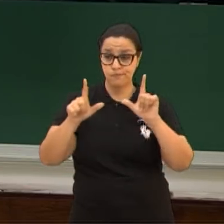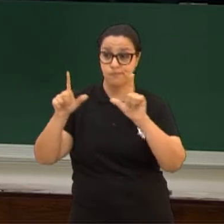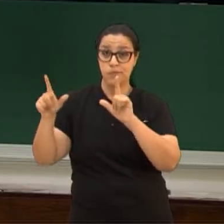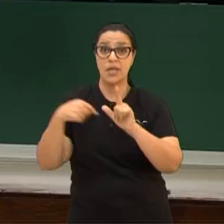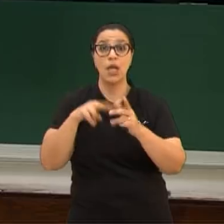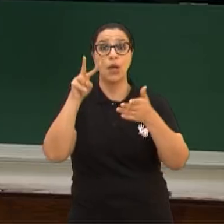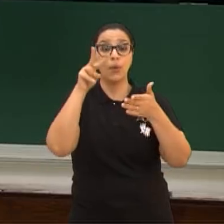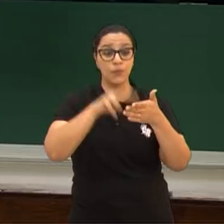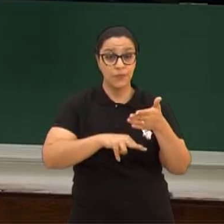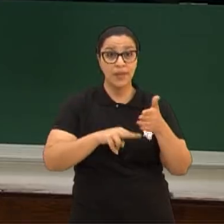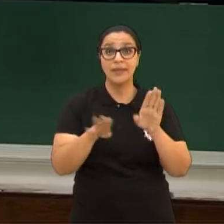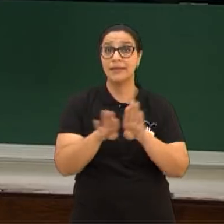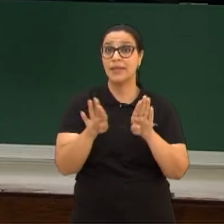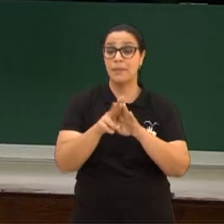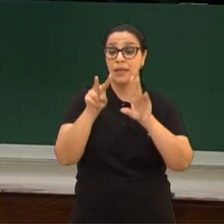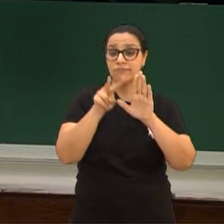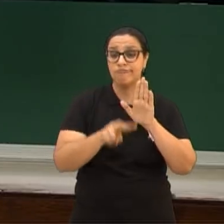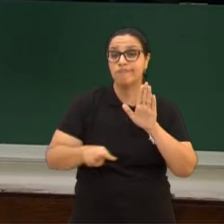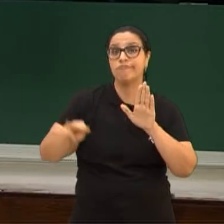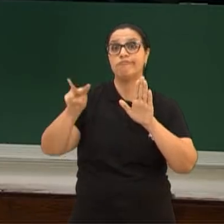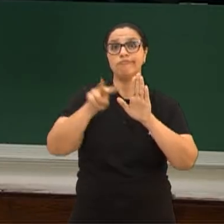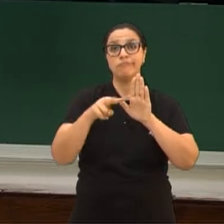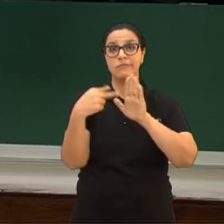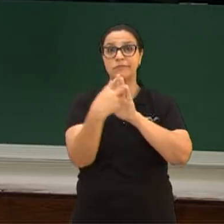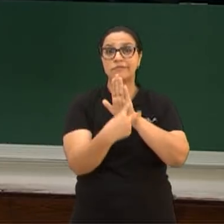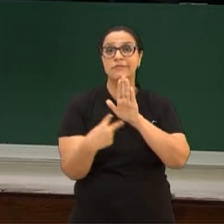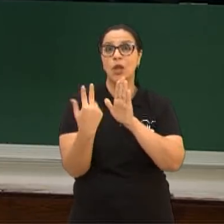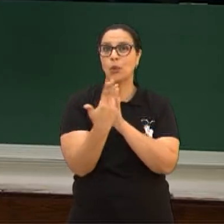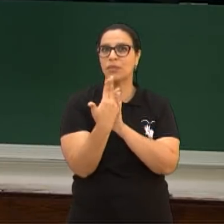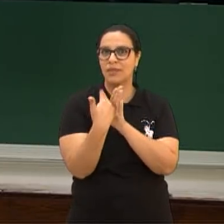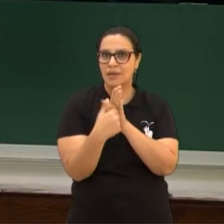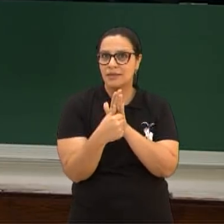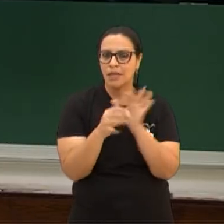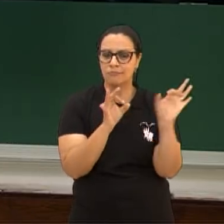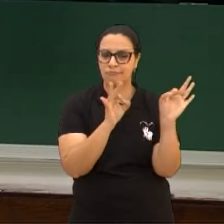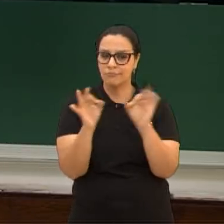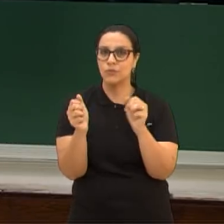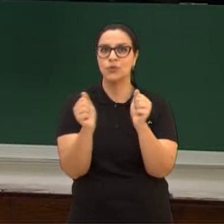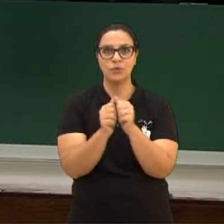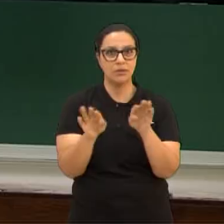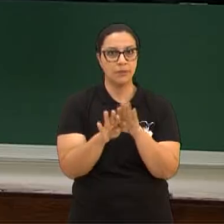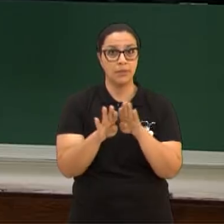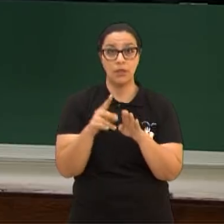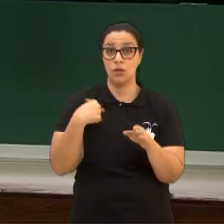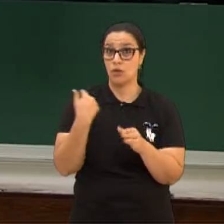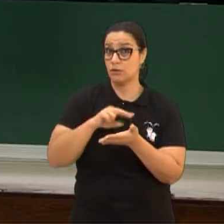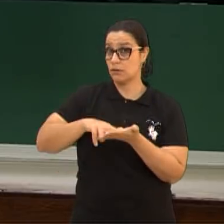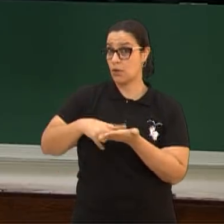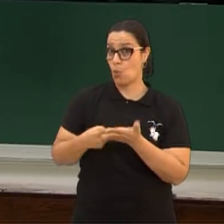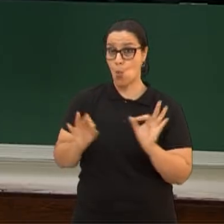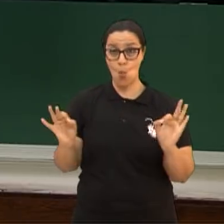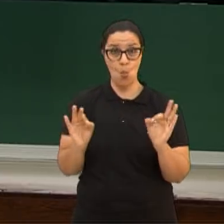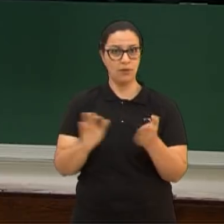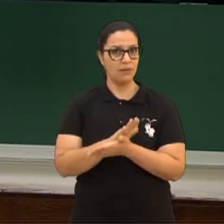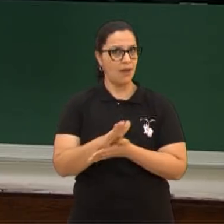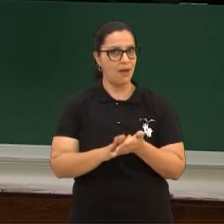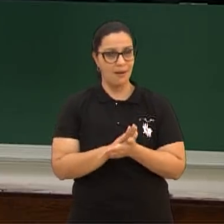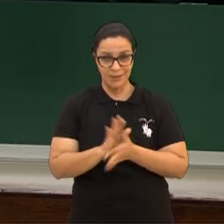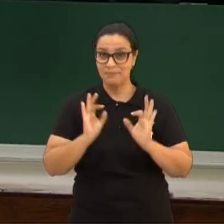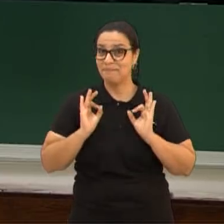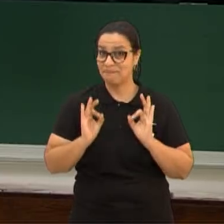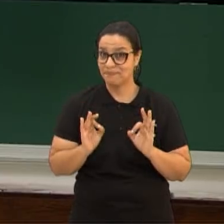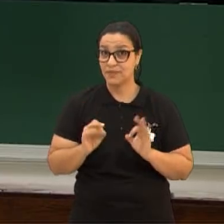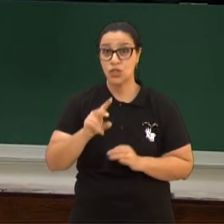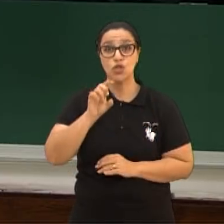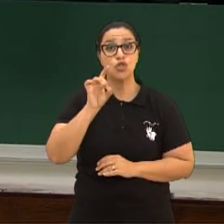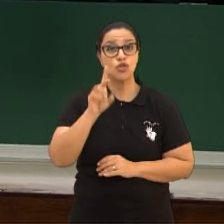eu ver as imagens. Então, observem lá. A teacher não vai traduzir para vocês, ok?